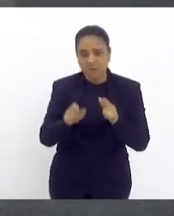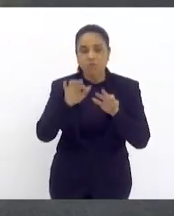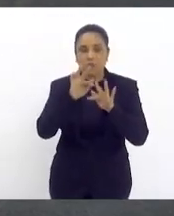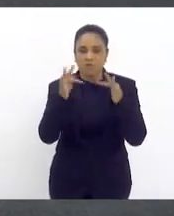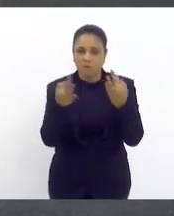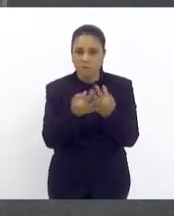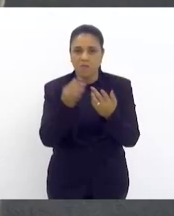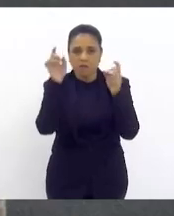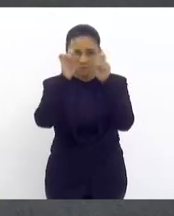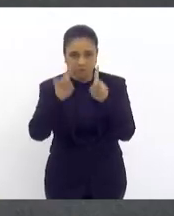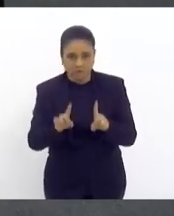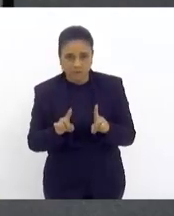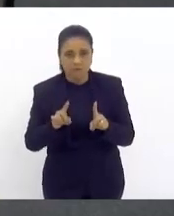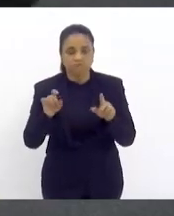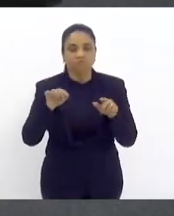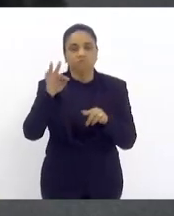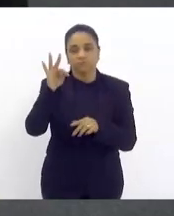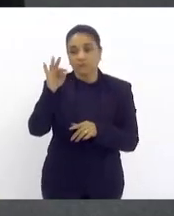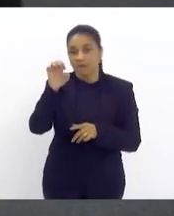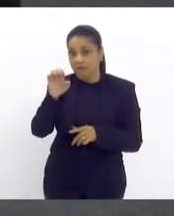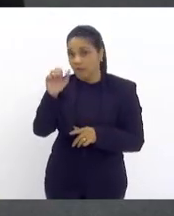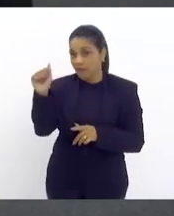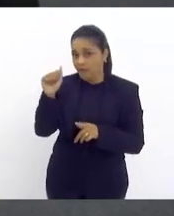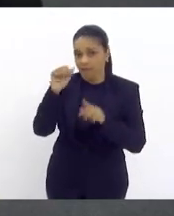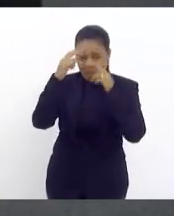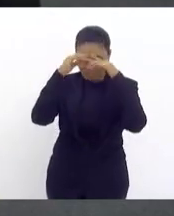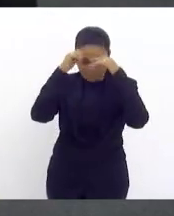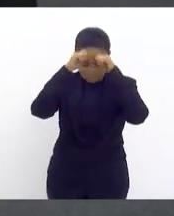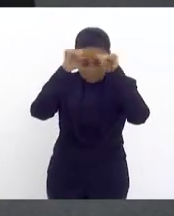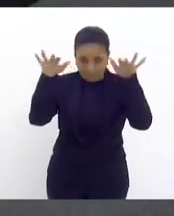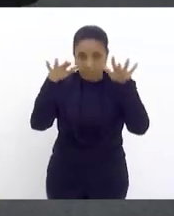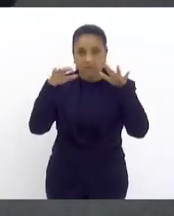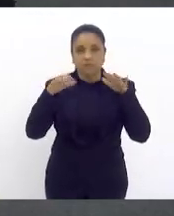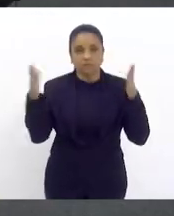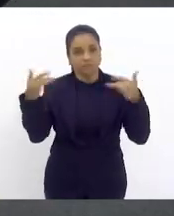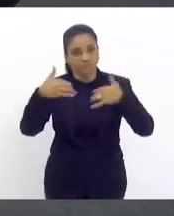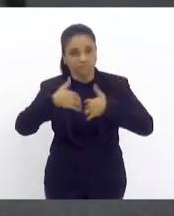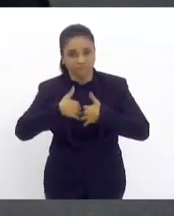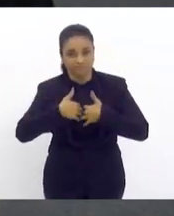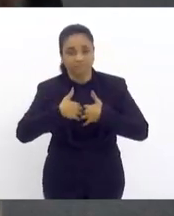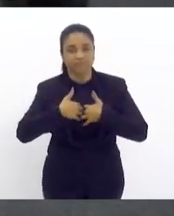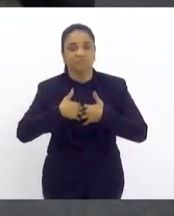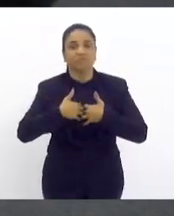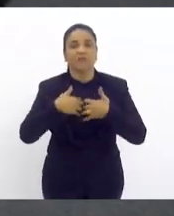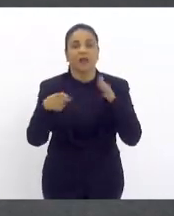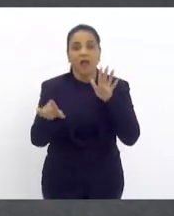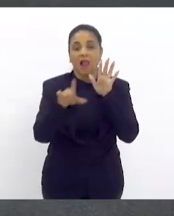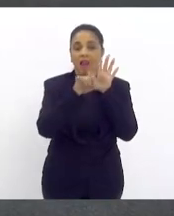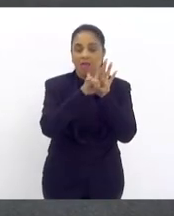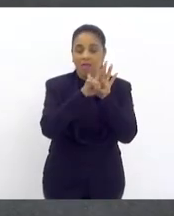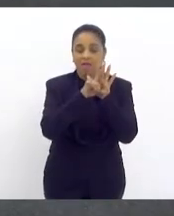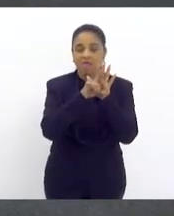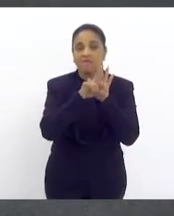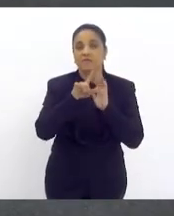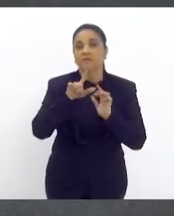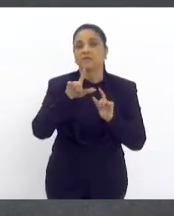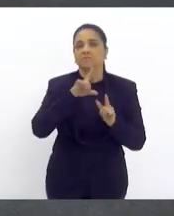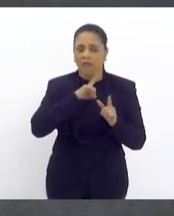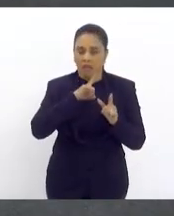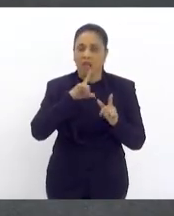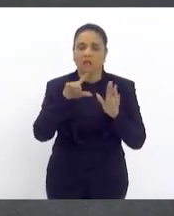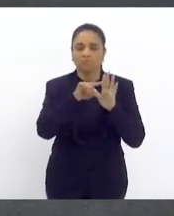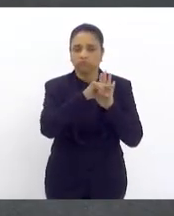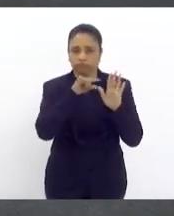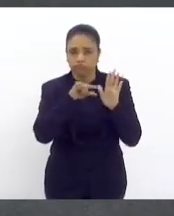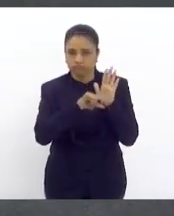cuidadores e para as pessoas com transtorno espectro autista a lei que impõe nas vagas reservadas a